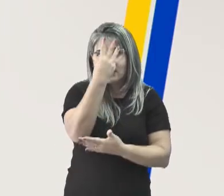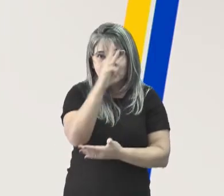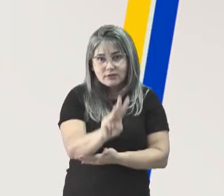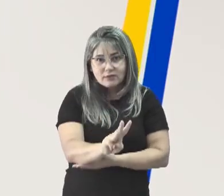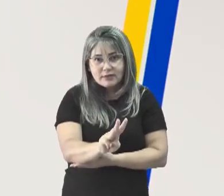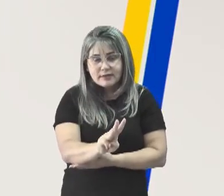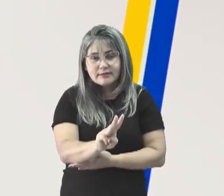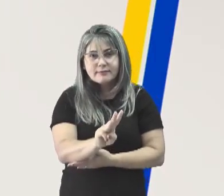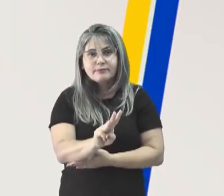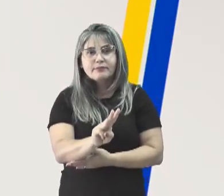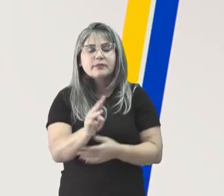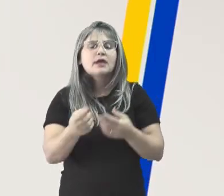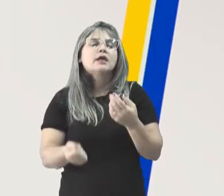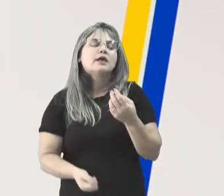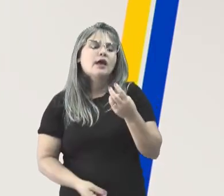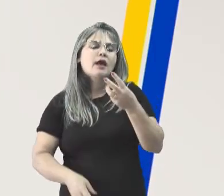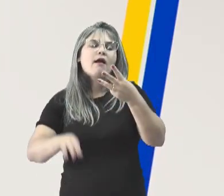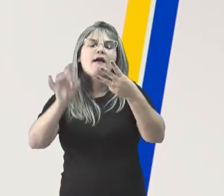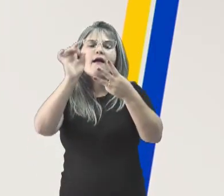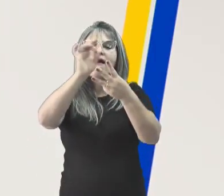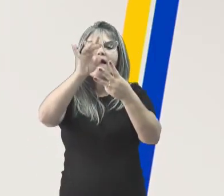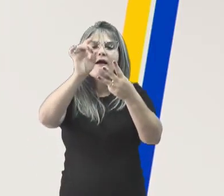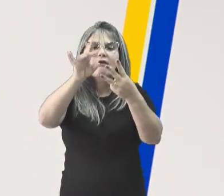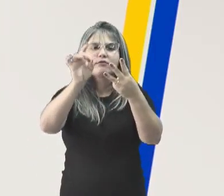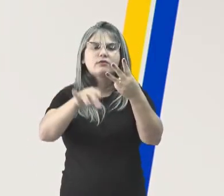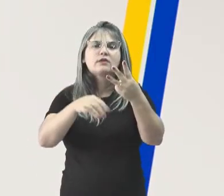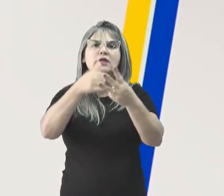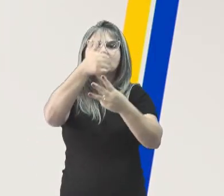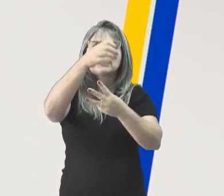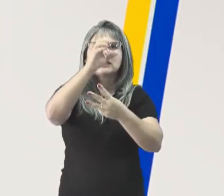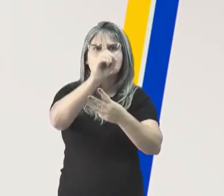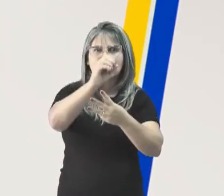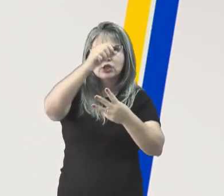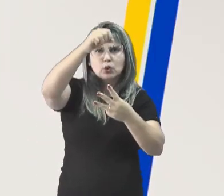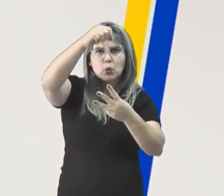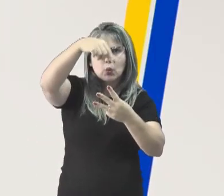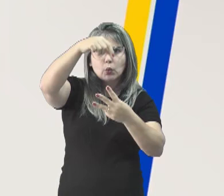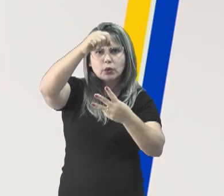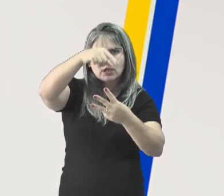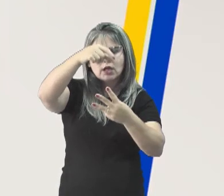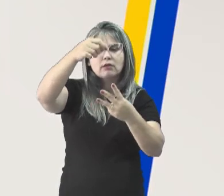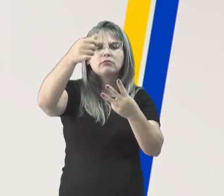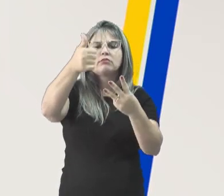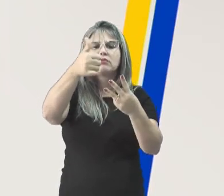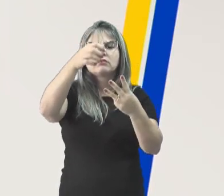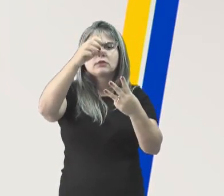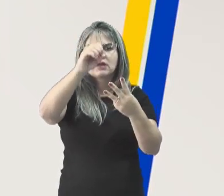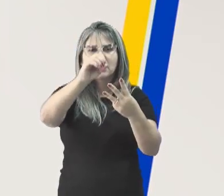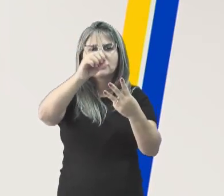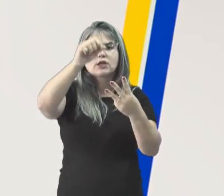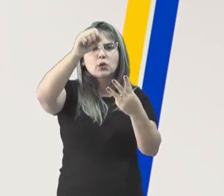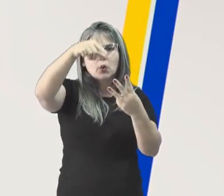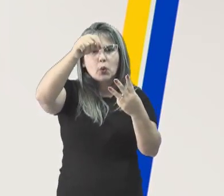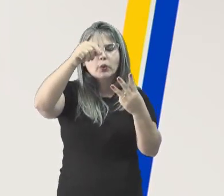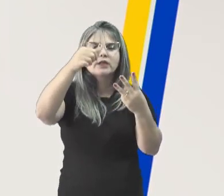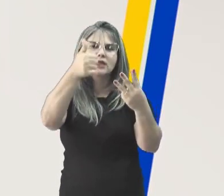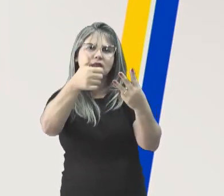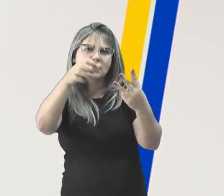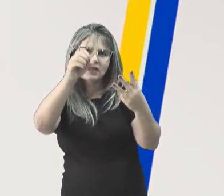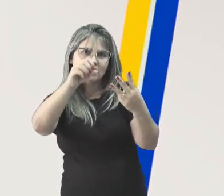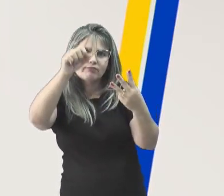dessa, com 10 gotas. Então, gente, se são 3 vezes ao dia, cada dose com 10